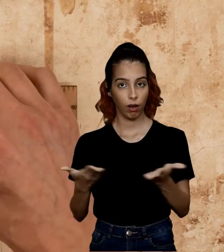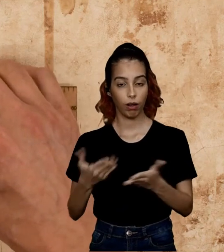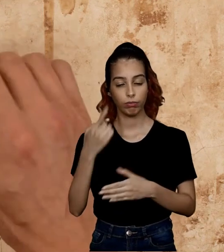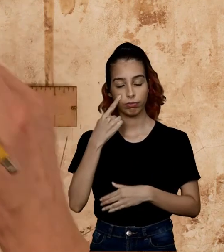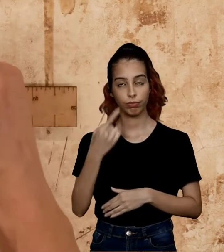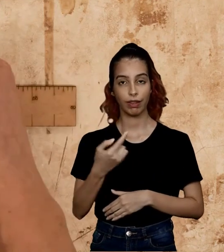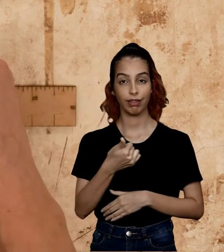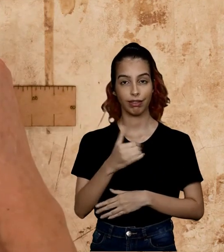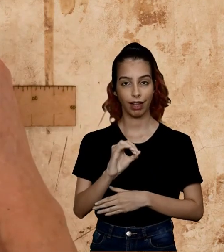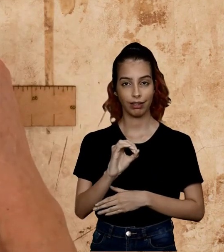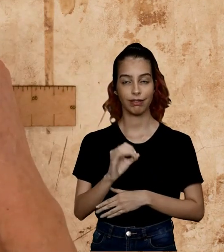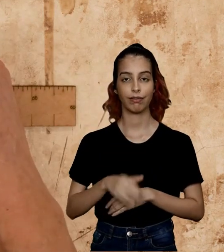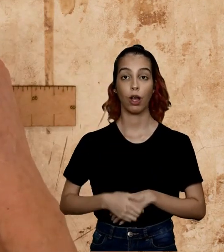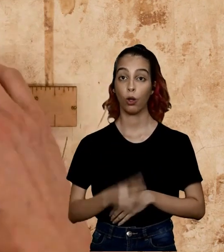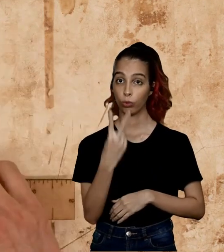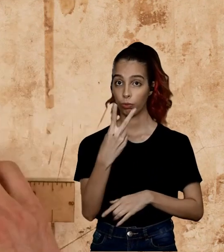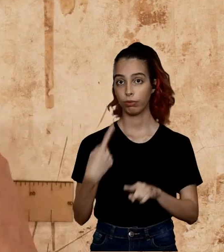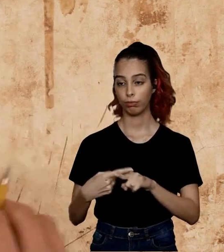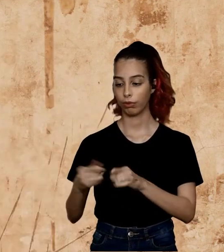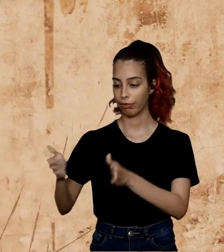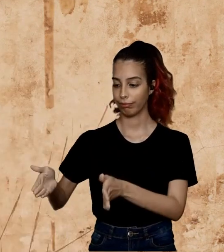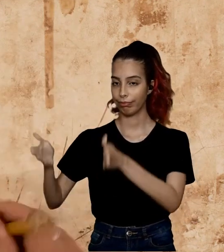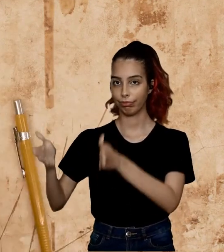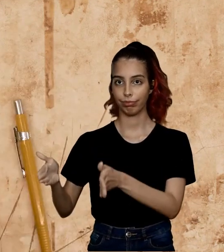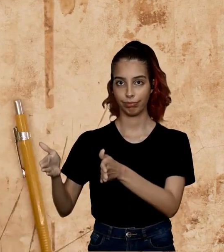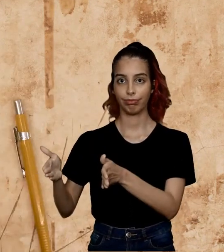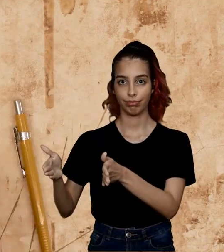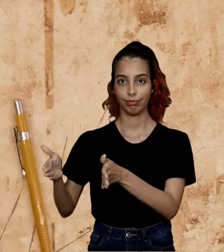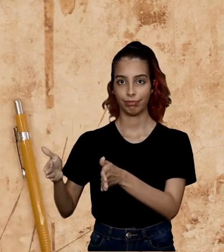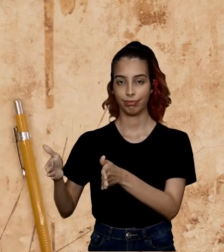pecinhas de 10 aqui, ó.